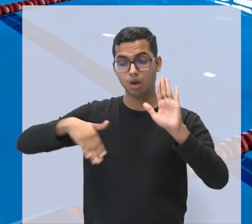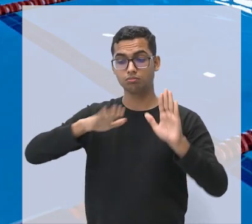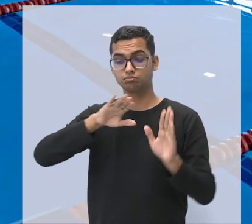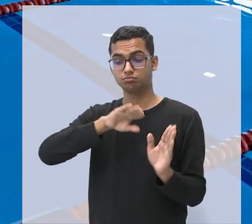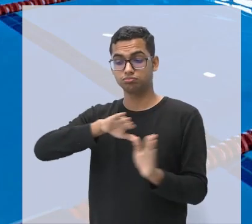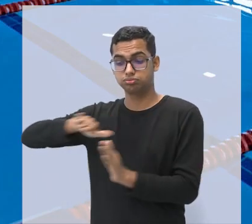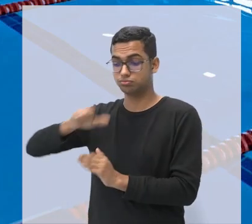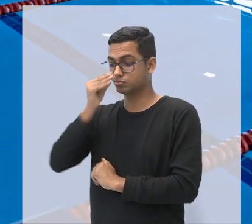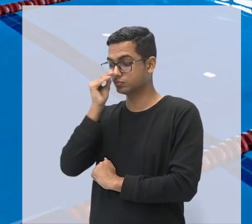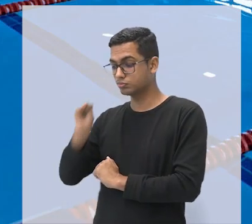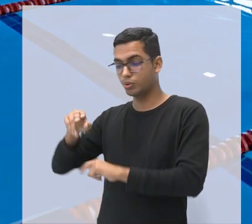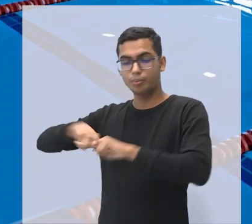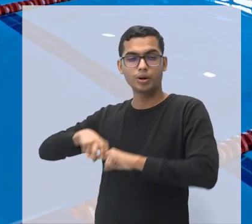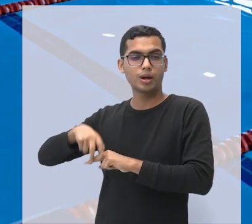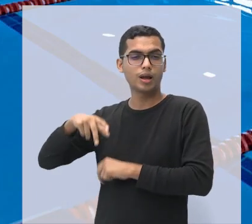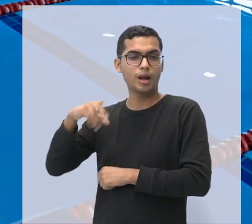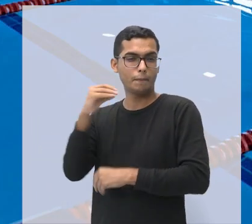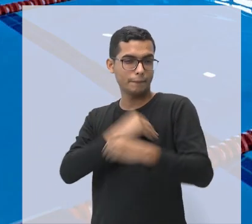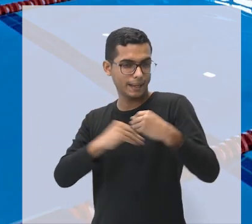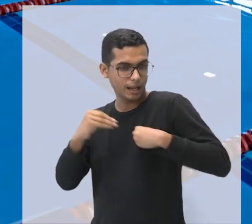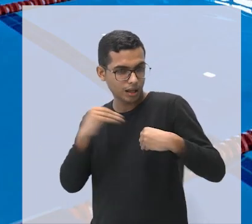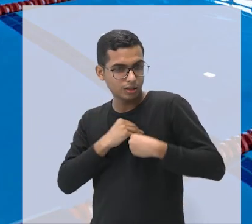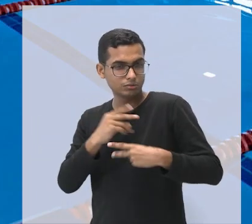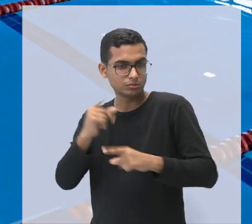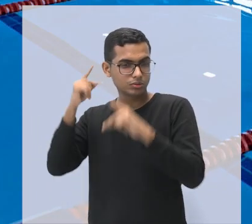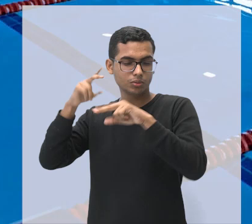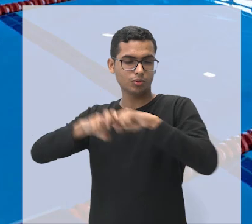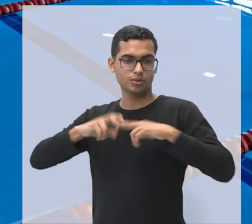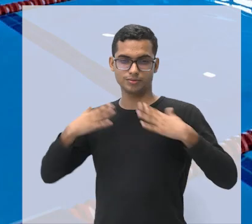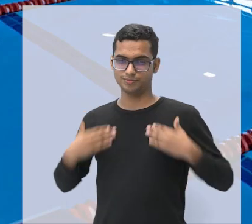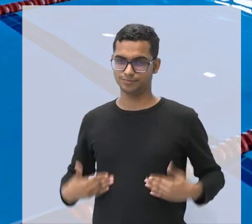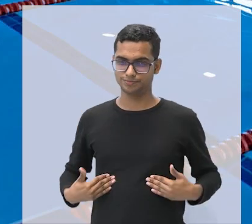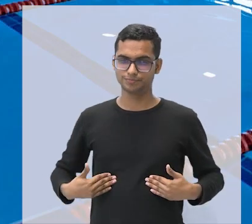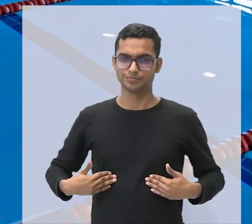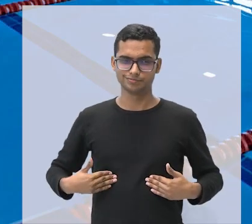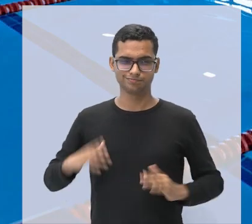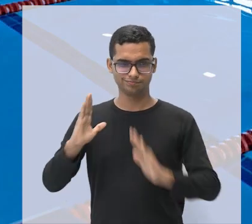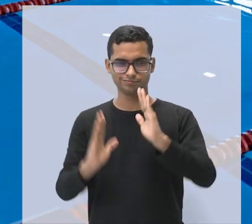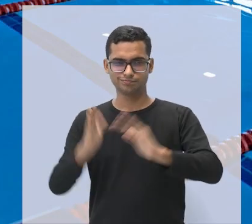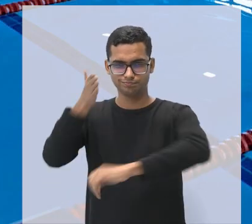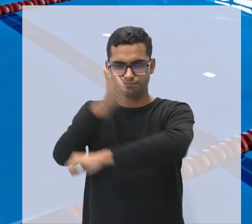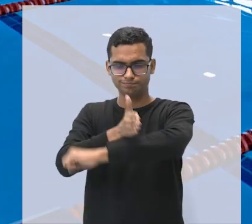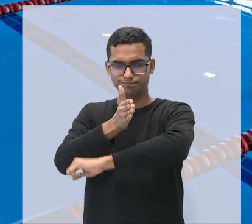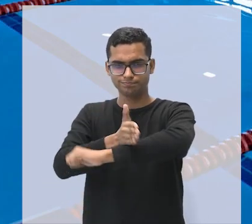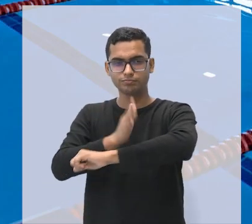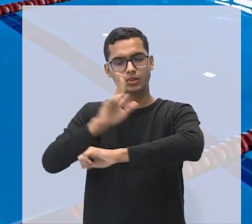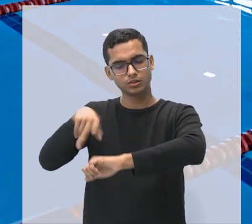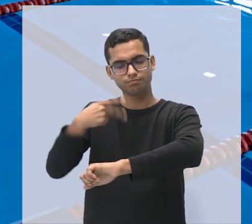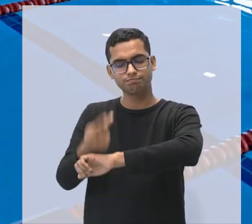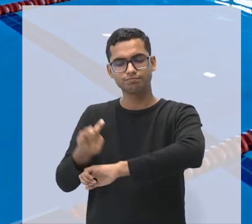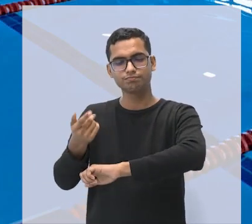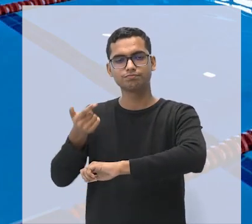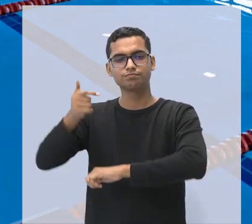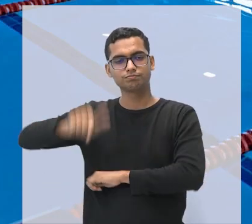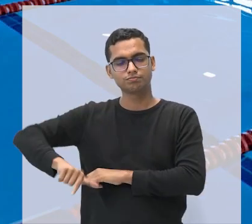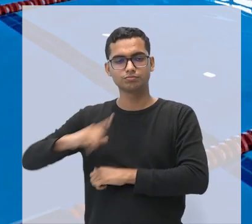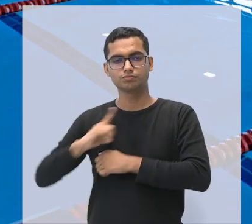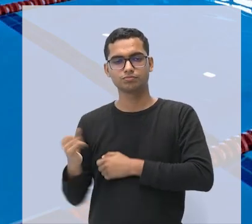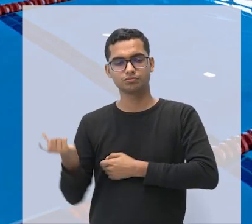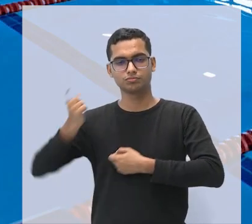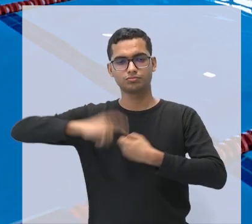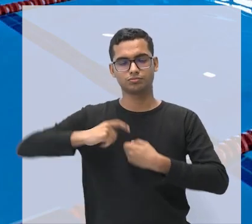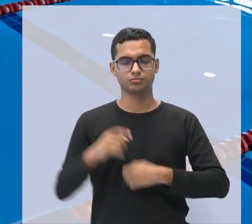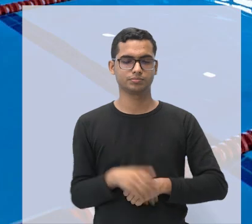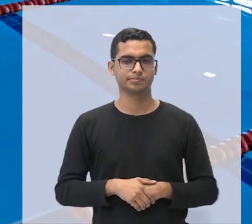algo pecaminoso por conta ali do corpo, né? Muito bem. Continuando um pouco na história, a gente